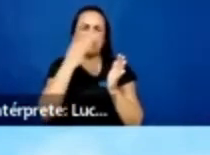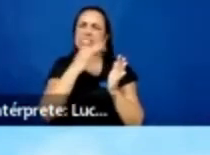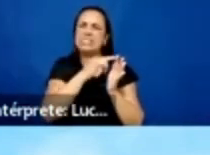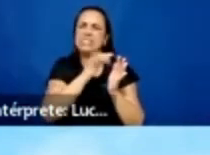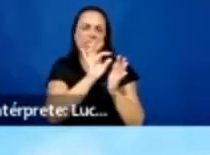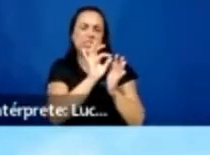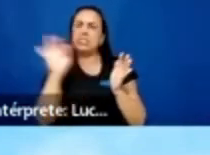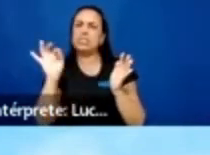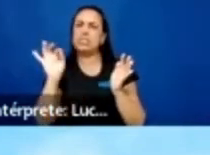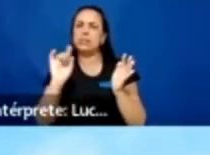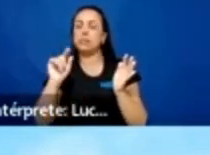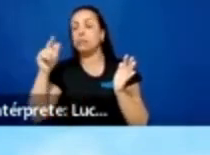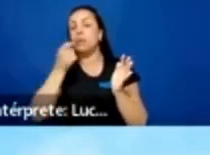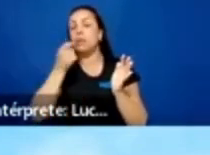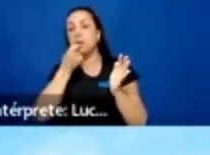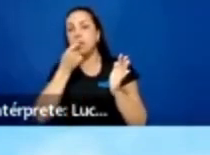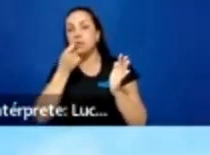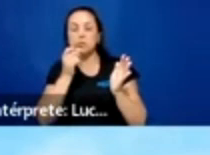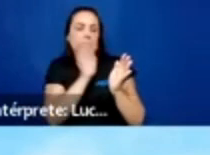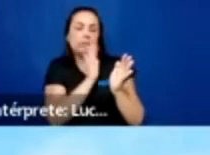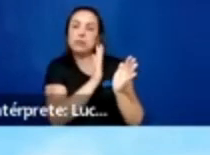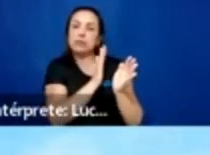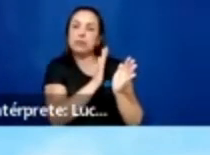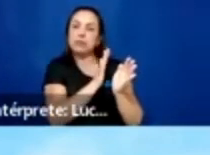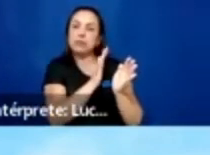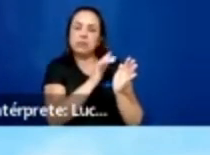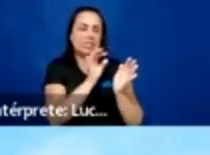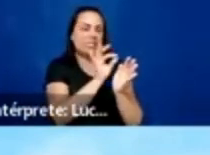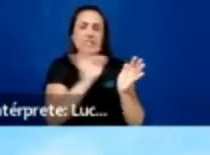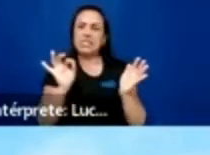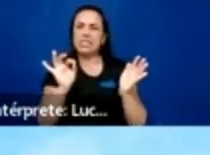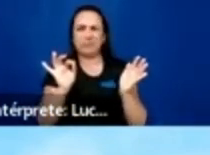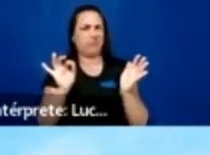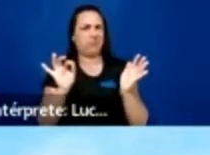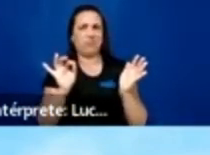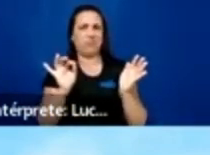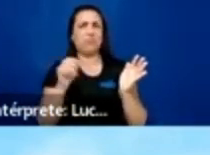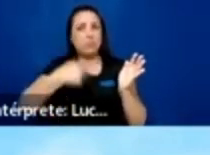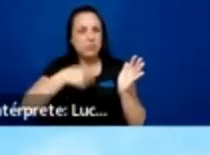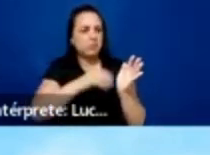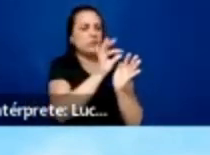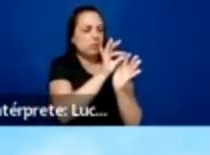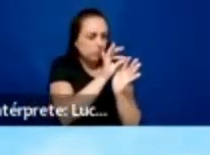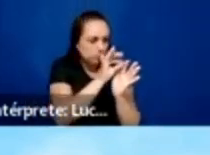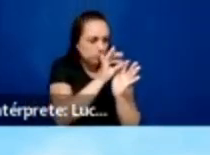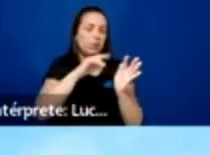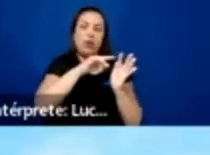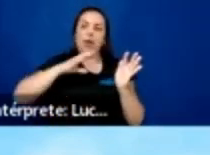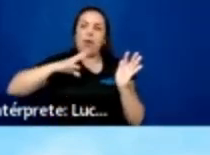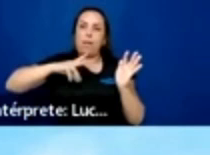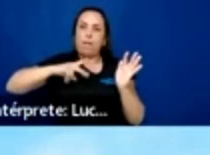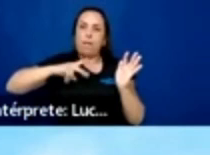Enquanto eu não tirar esse espinho, eu não vou regenerar. Da mesma forma, o radical livre. Enquanto nós